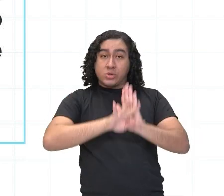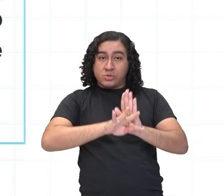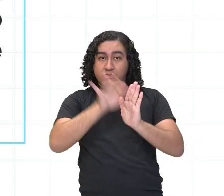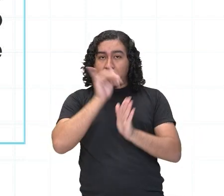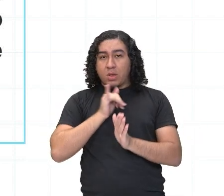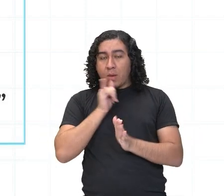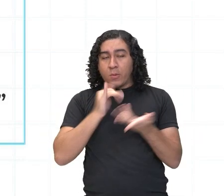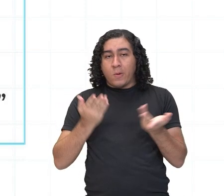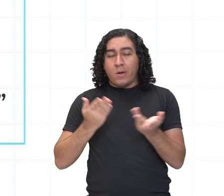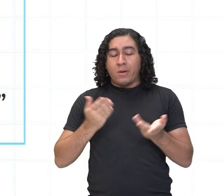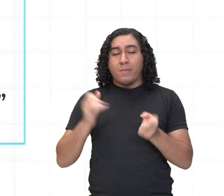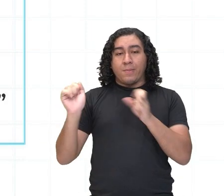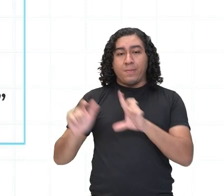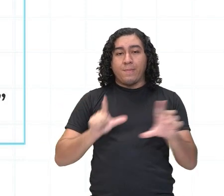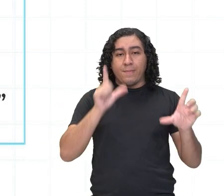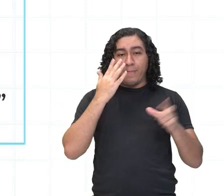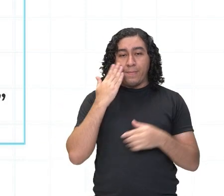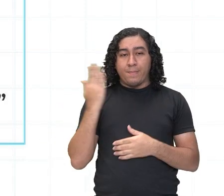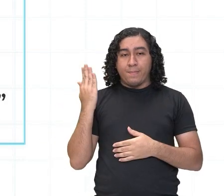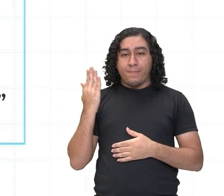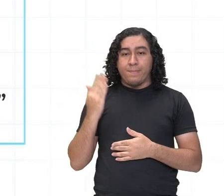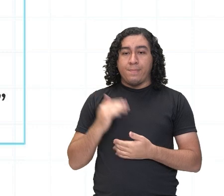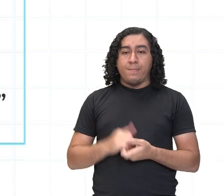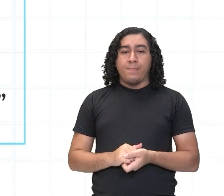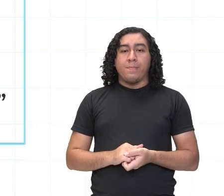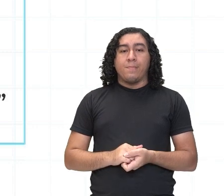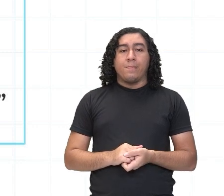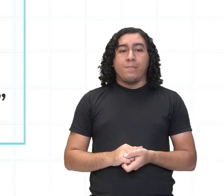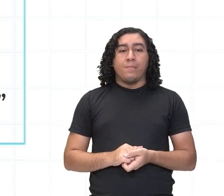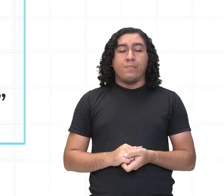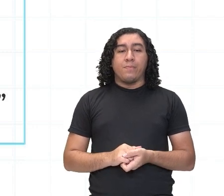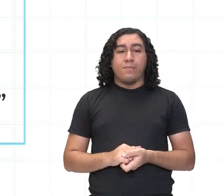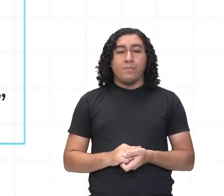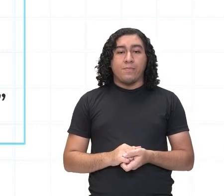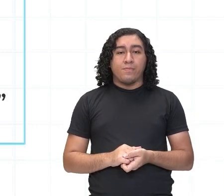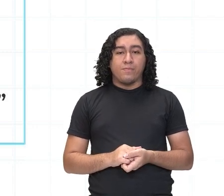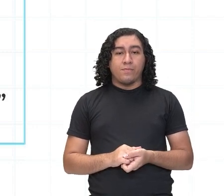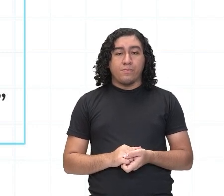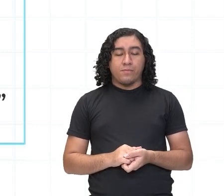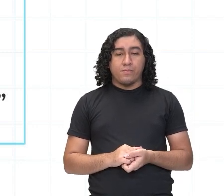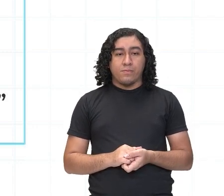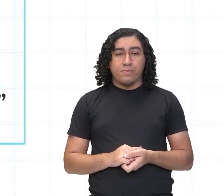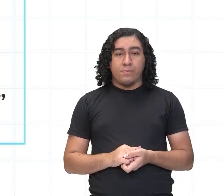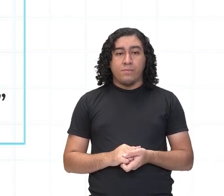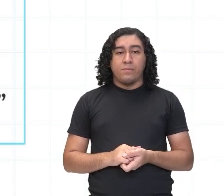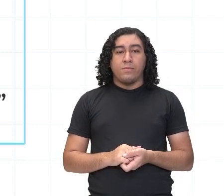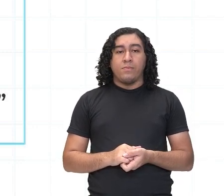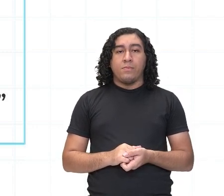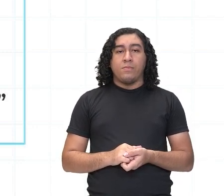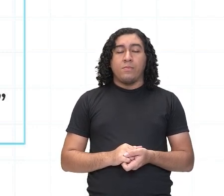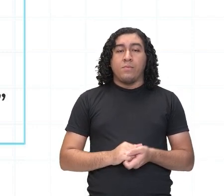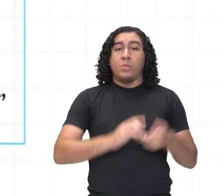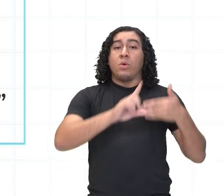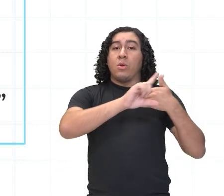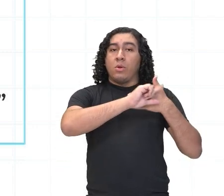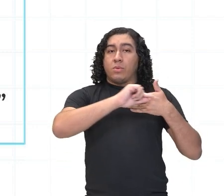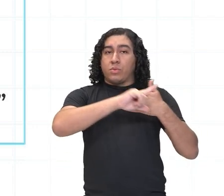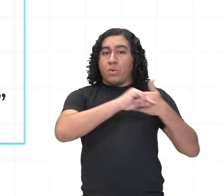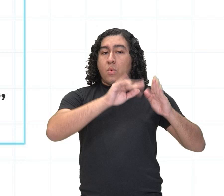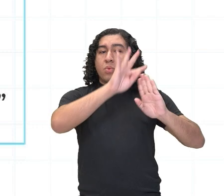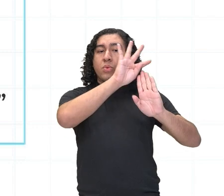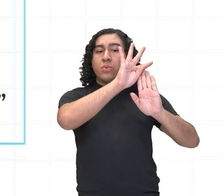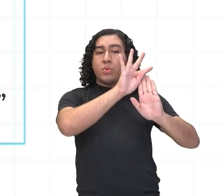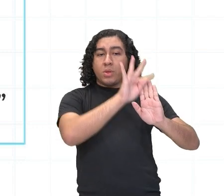Vamos lá na próxima tela. Então, o autor, o articulista do nosso texto, A Infância Não Pode